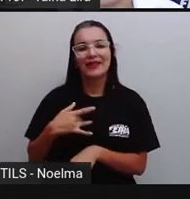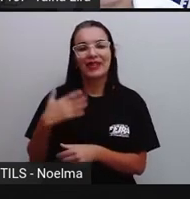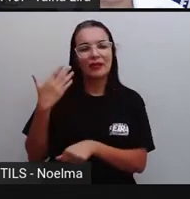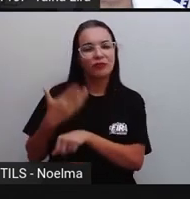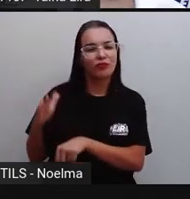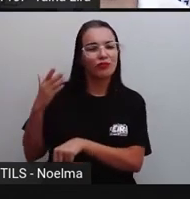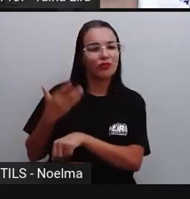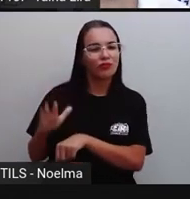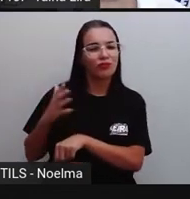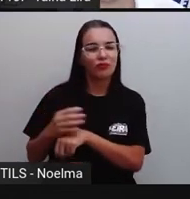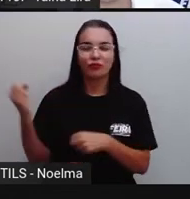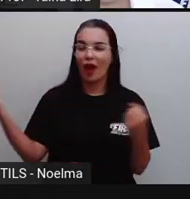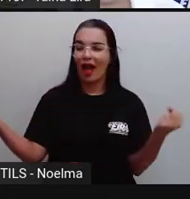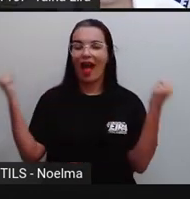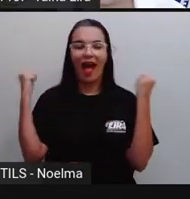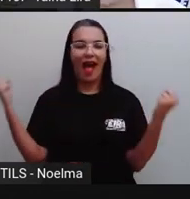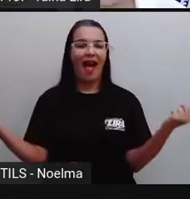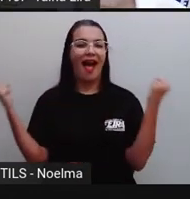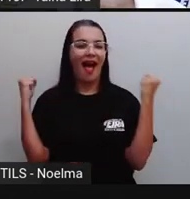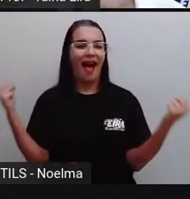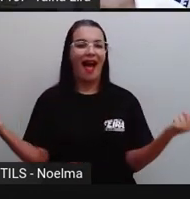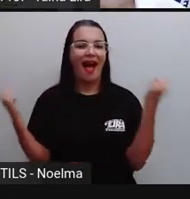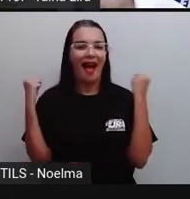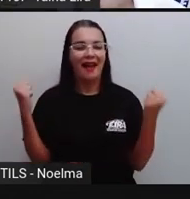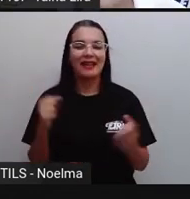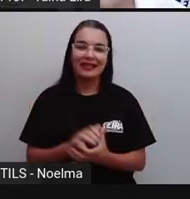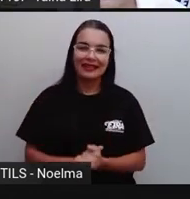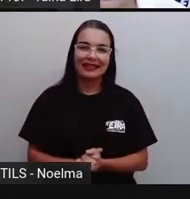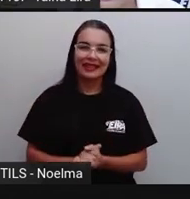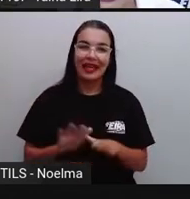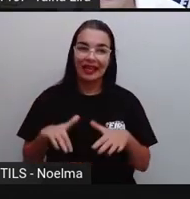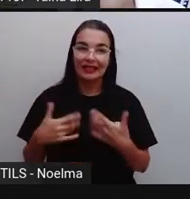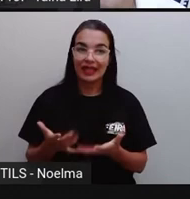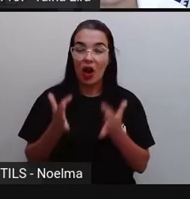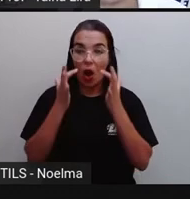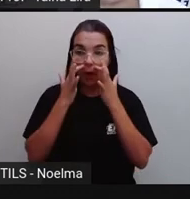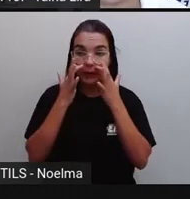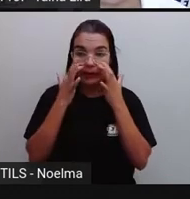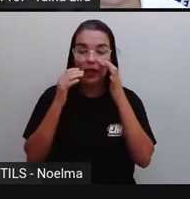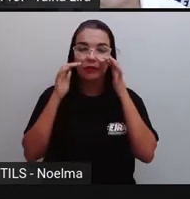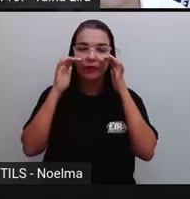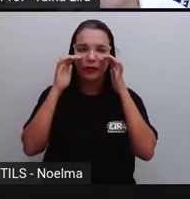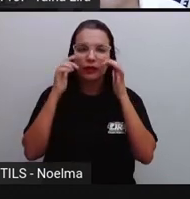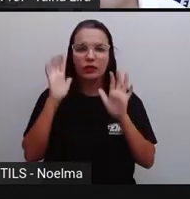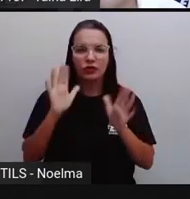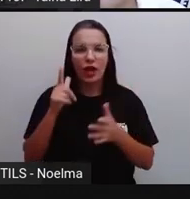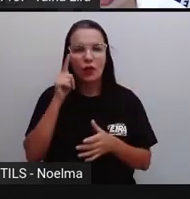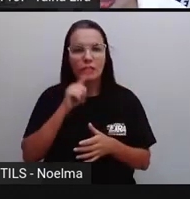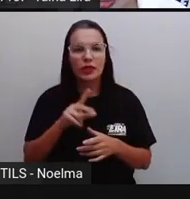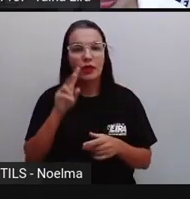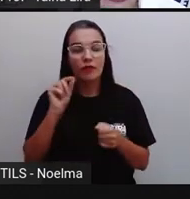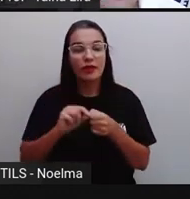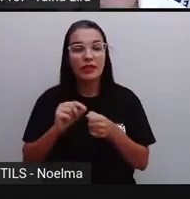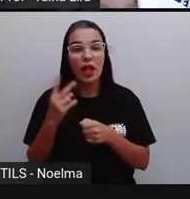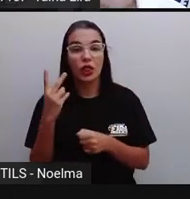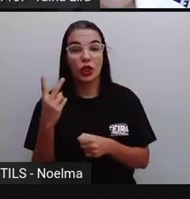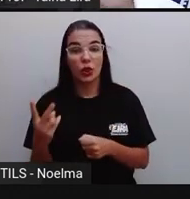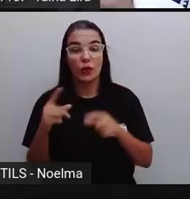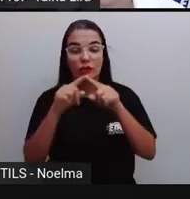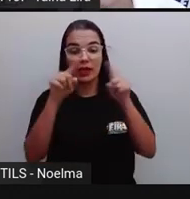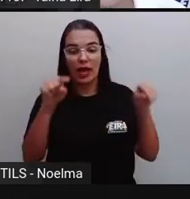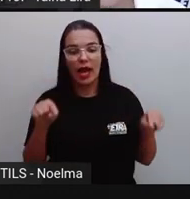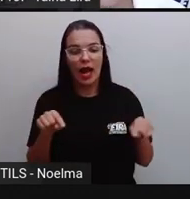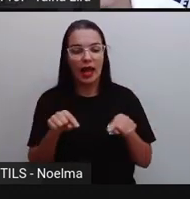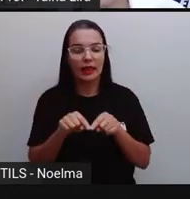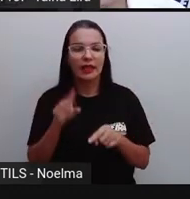Pratique exercícios. Então, observem, tá? A gente conseguiu aqui produzir dois cartazes